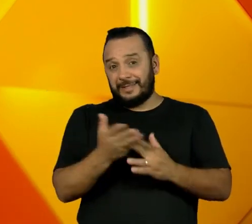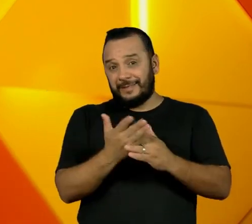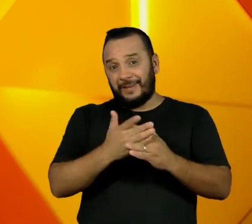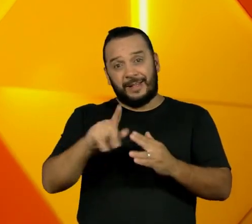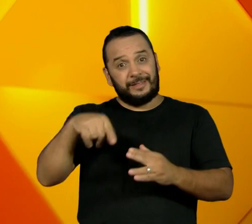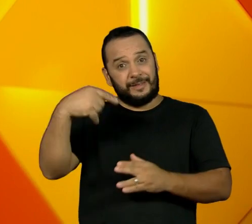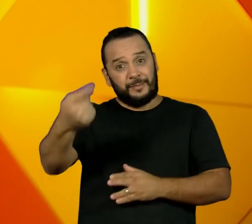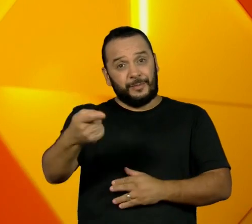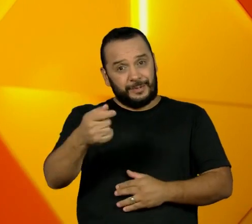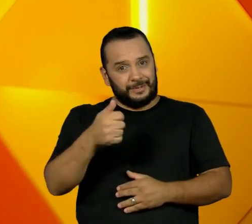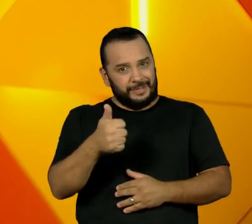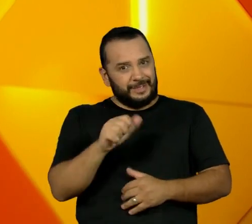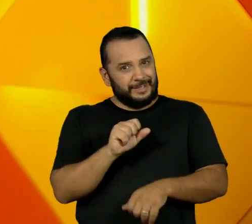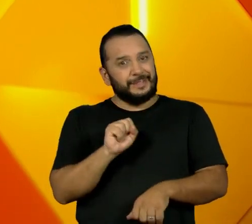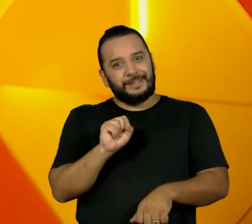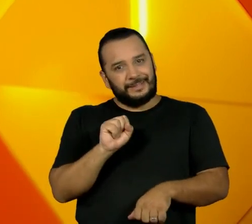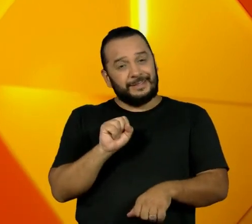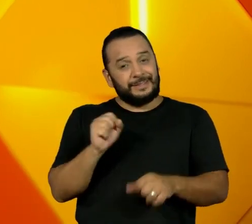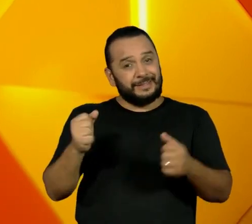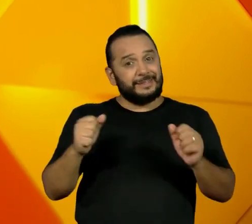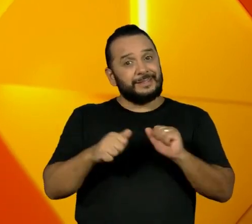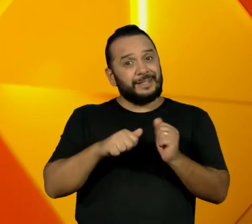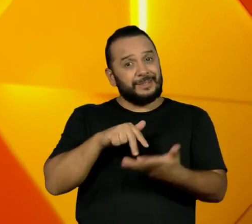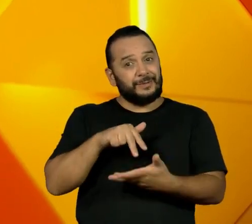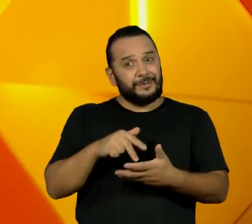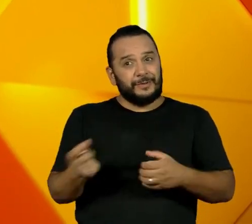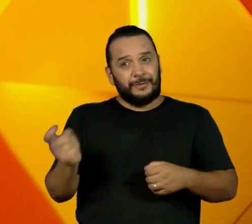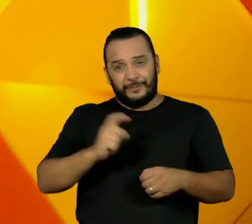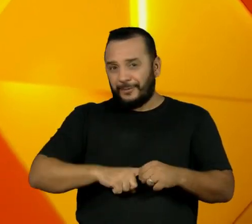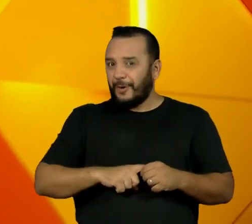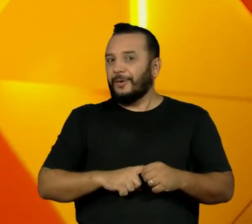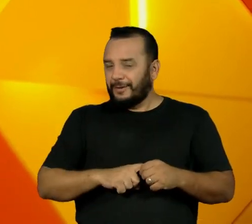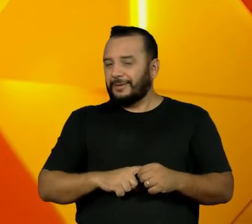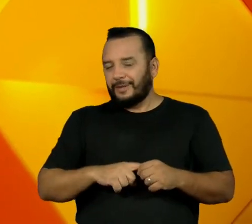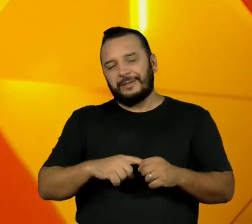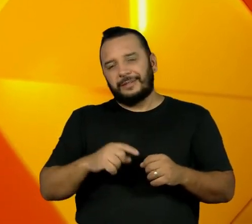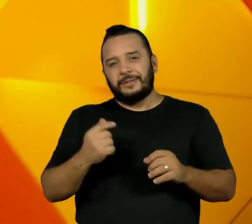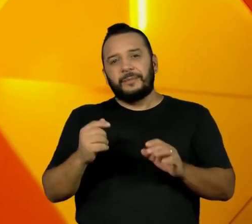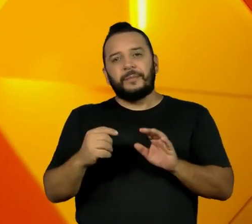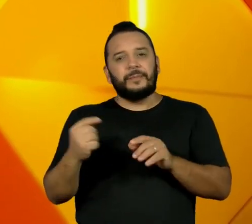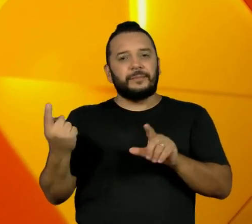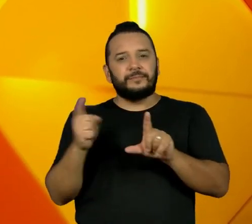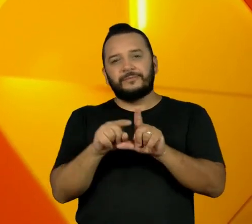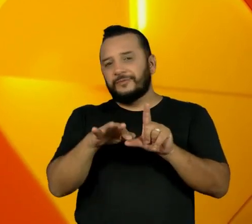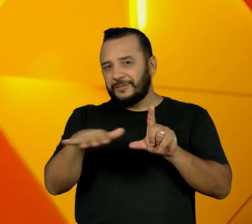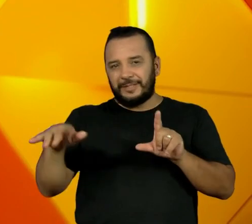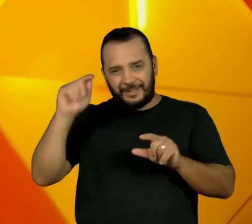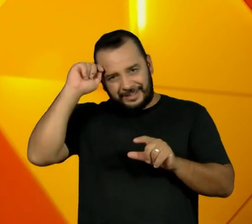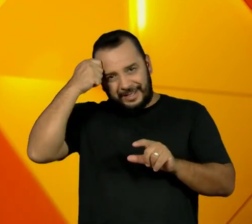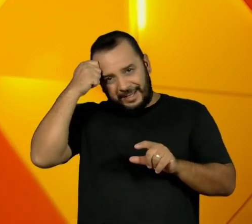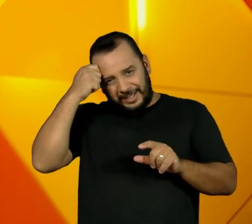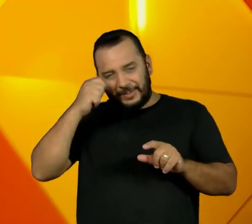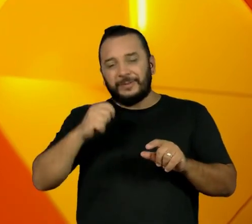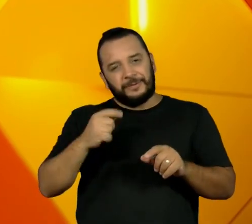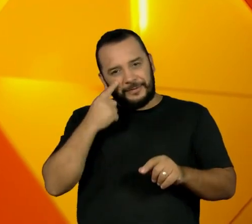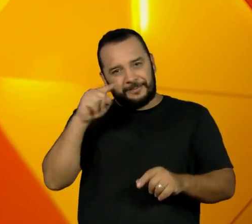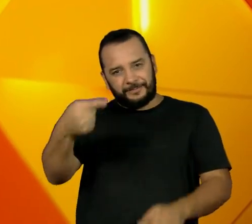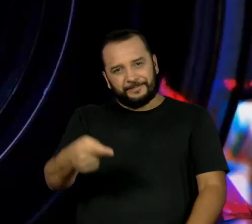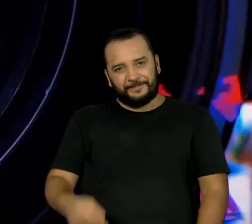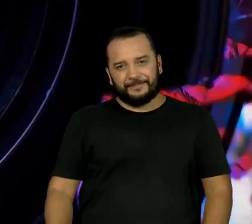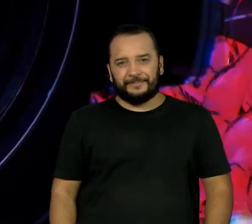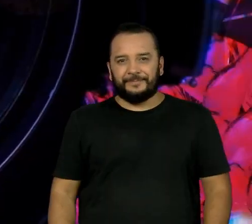do intervalo, tá bom? Estação Livre volta com mais exemplos de influenciadores negros inspiradores. É já,